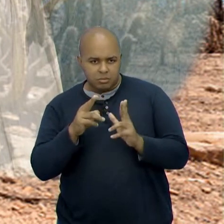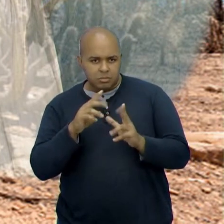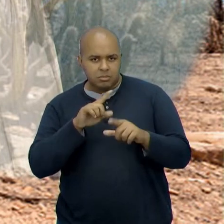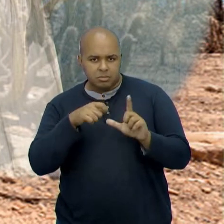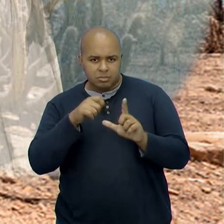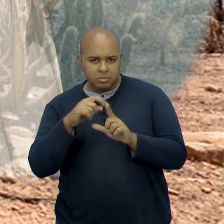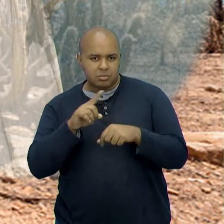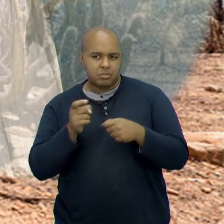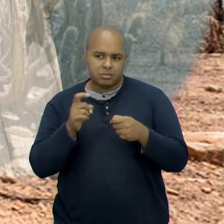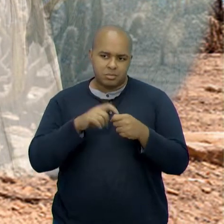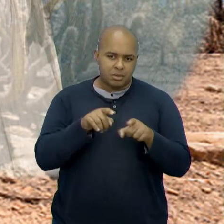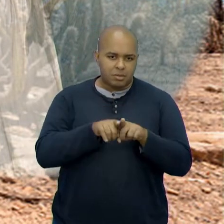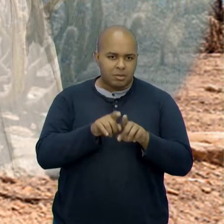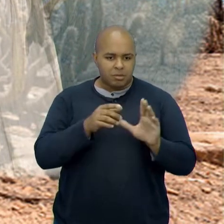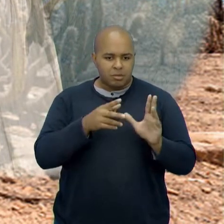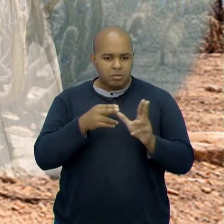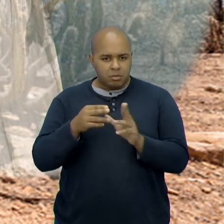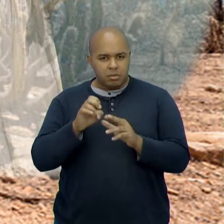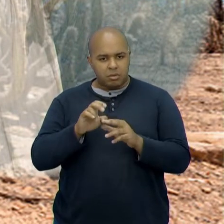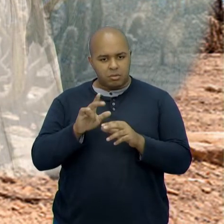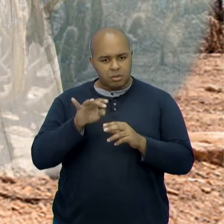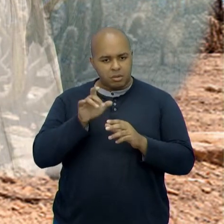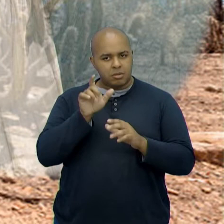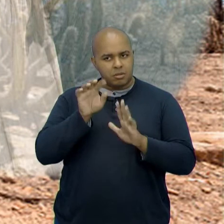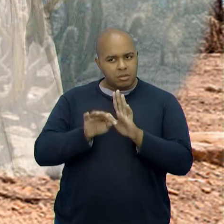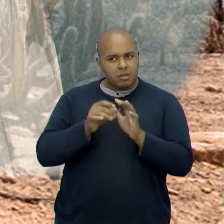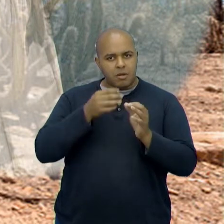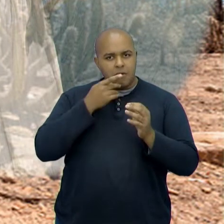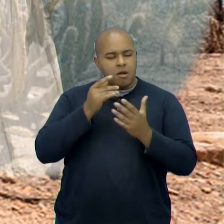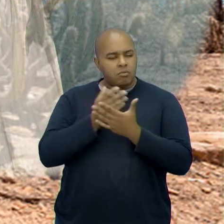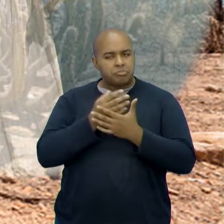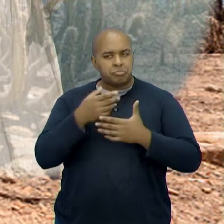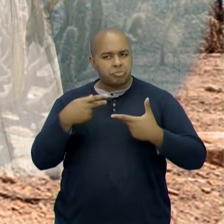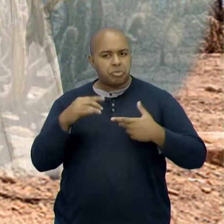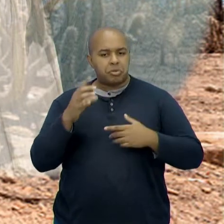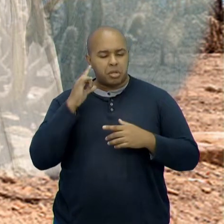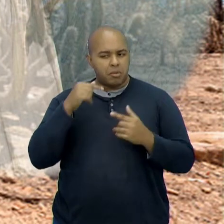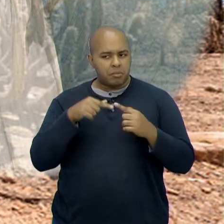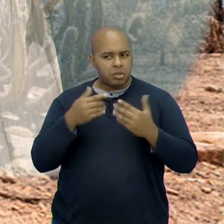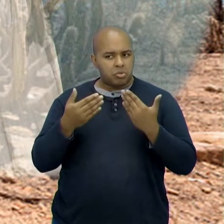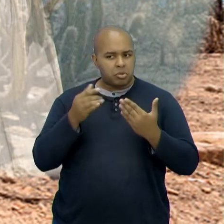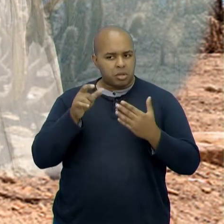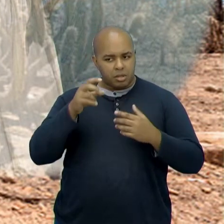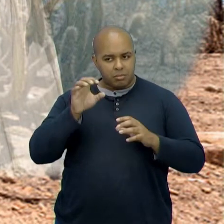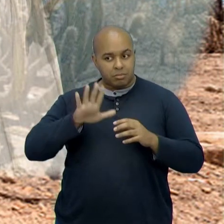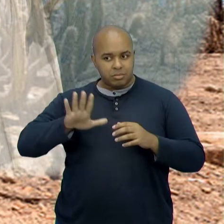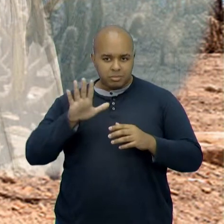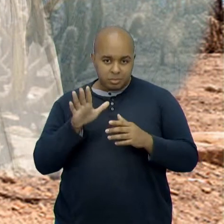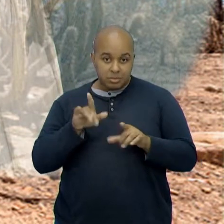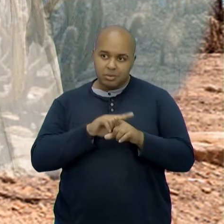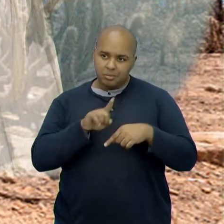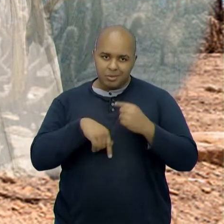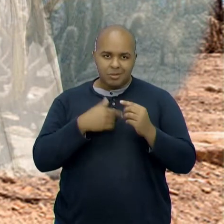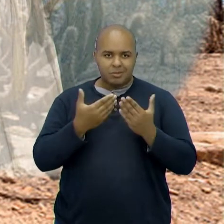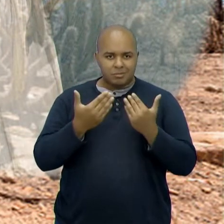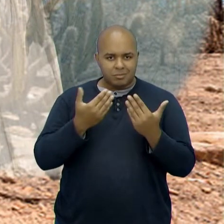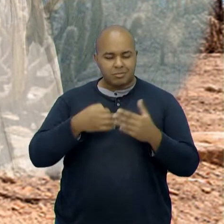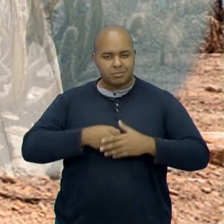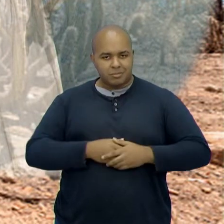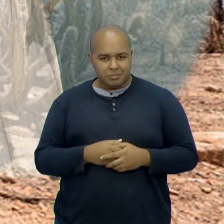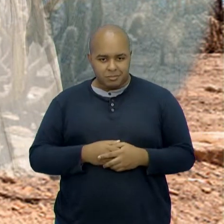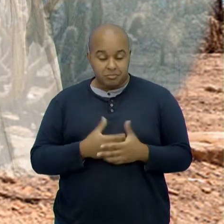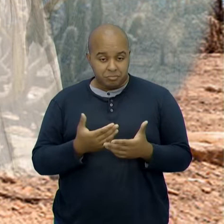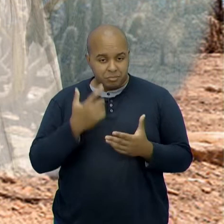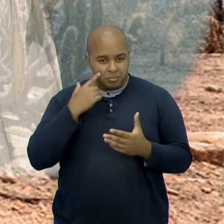E aí eu vou trazer também um trecho do Euclides da Cunha falando sobre algum fato que tenha relação com aquela cena e a gente vai discutindo, tá